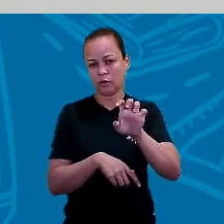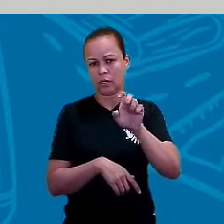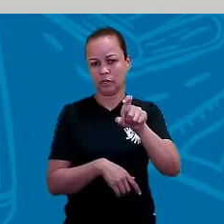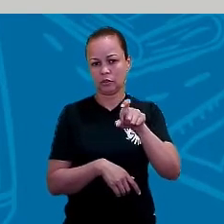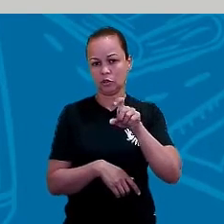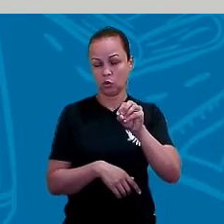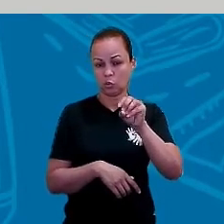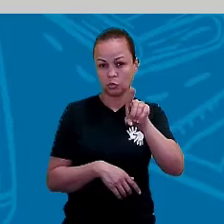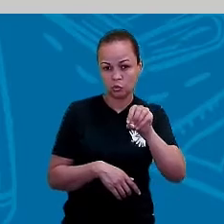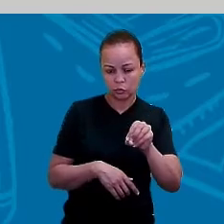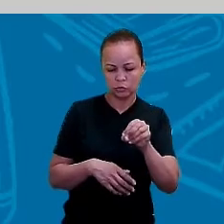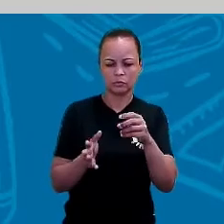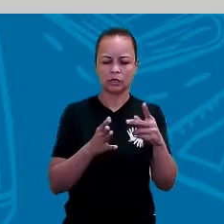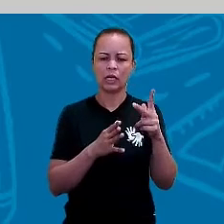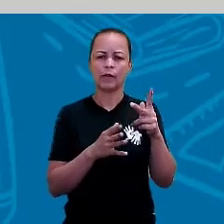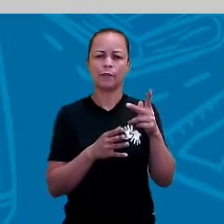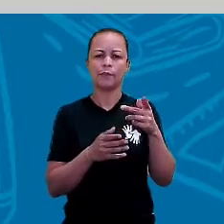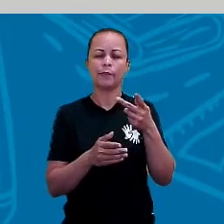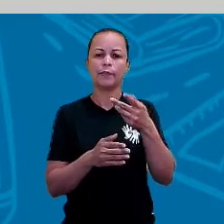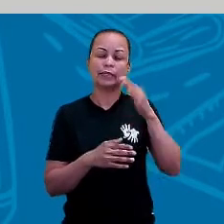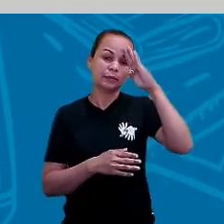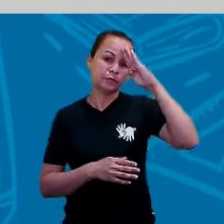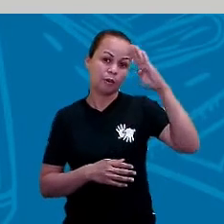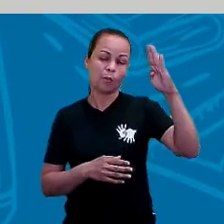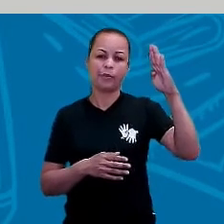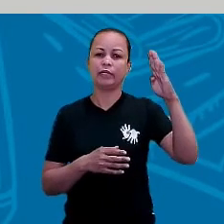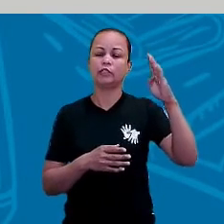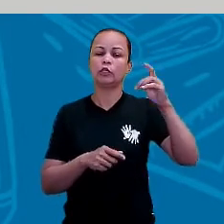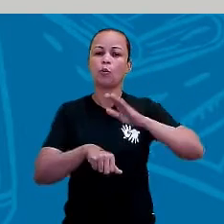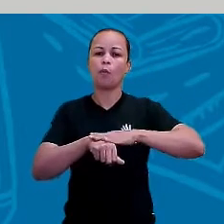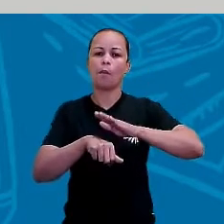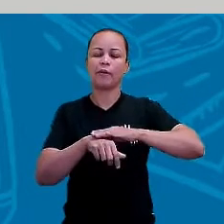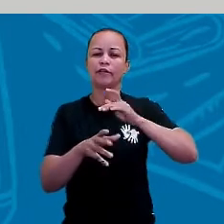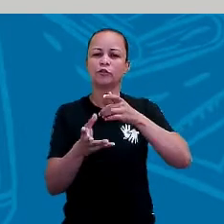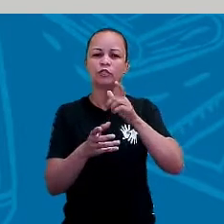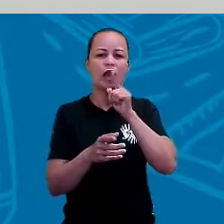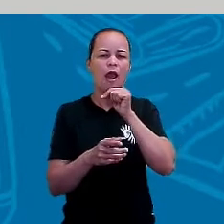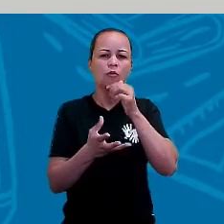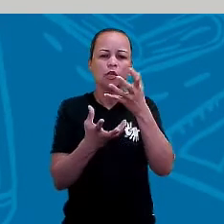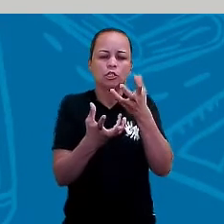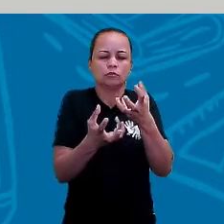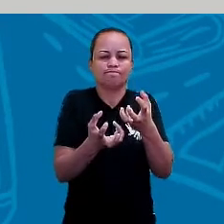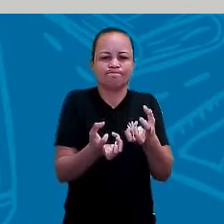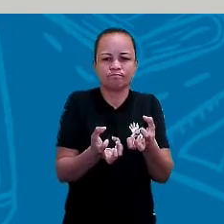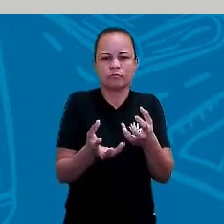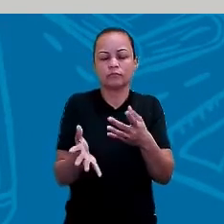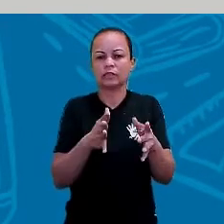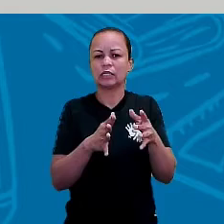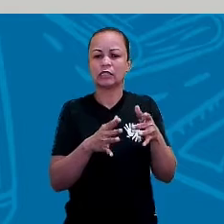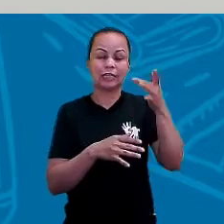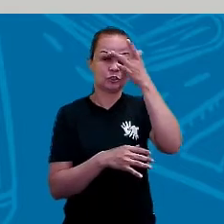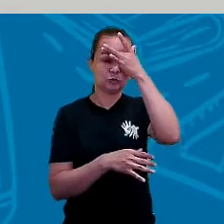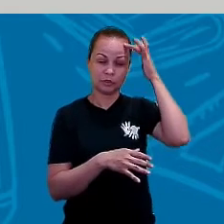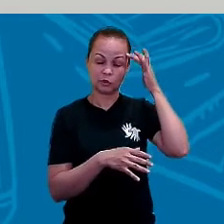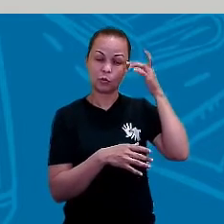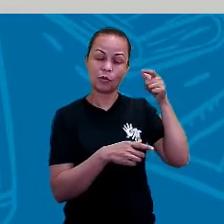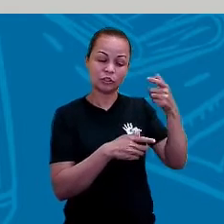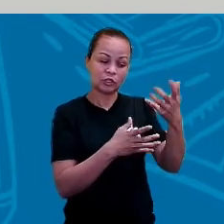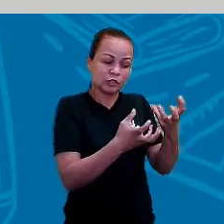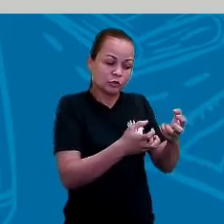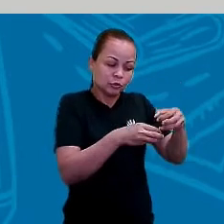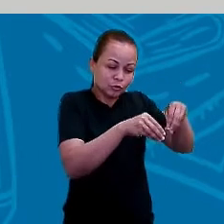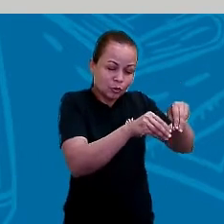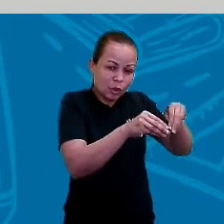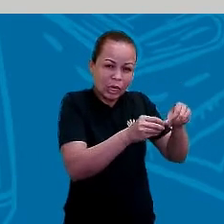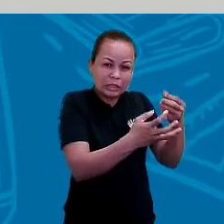das secas, que foram extremamente intensas, as pessoas do sertão saíam do seu local de origem, do